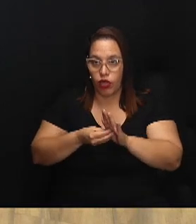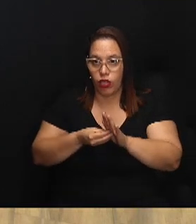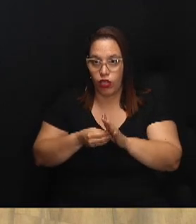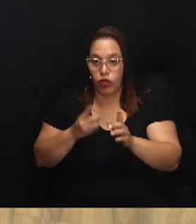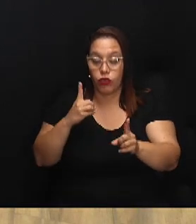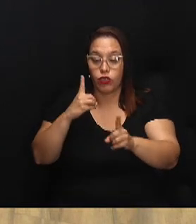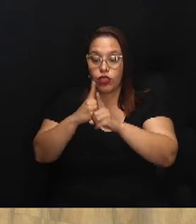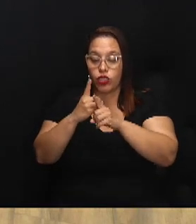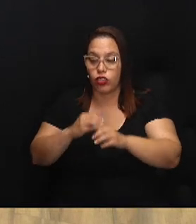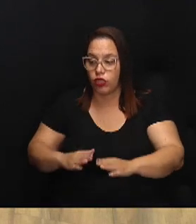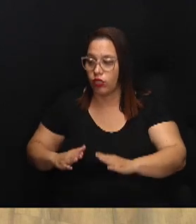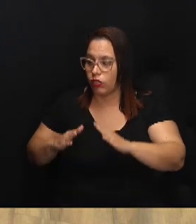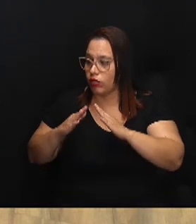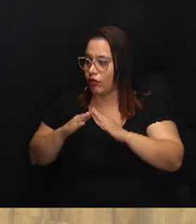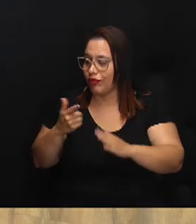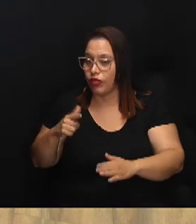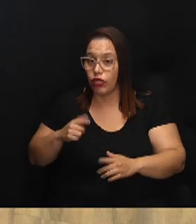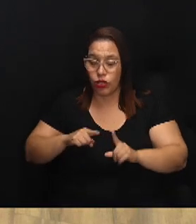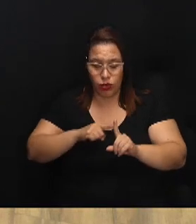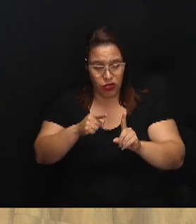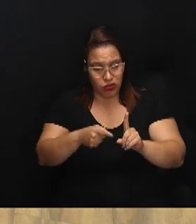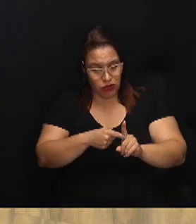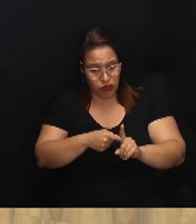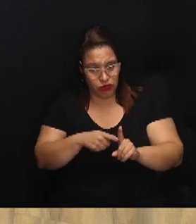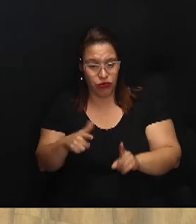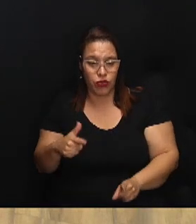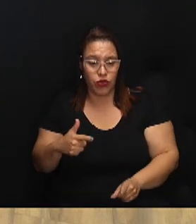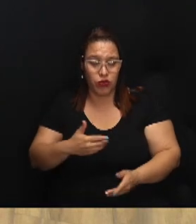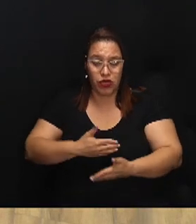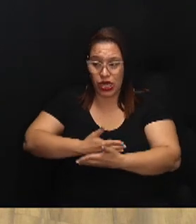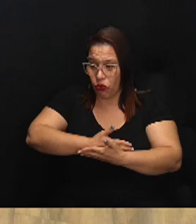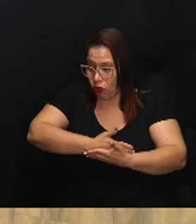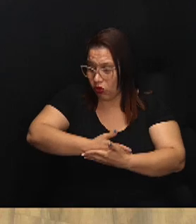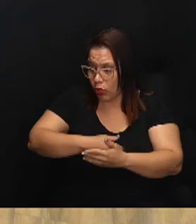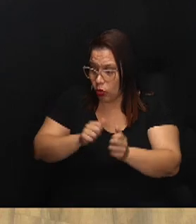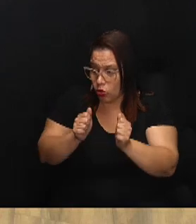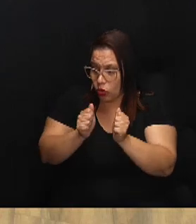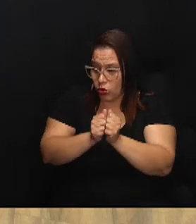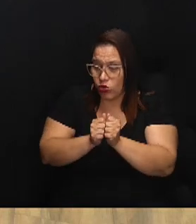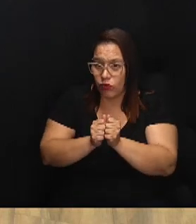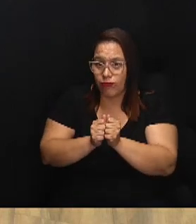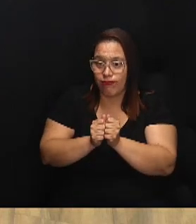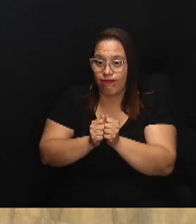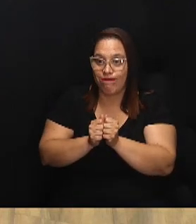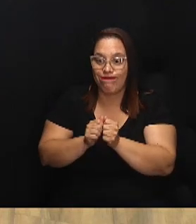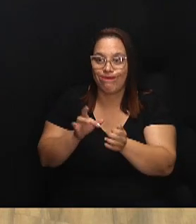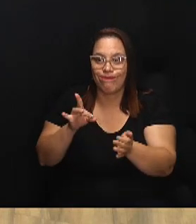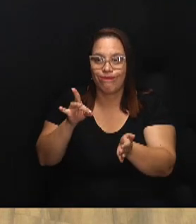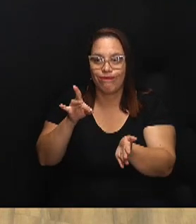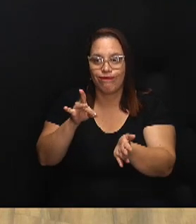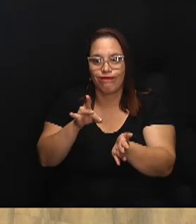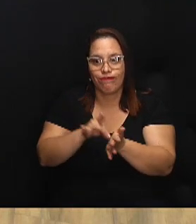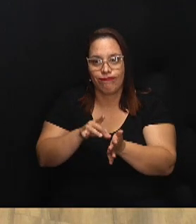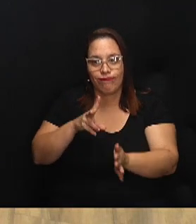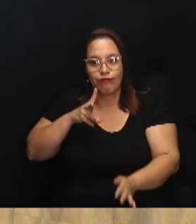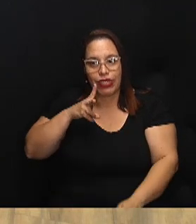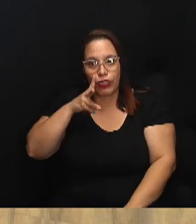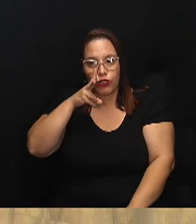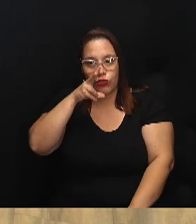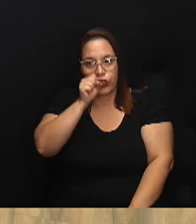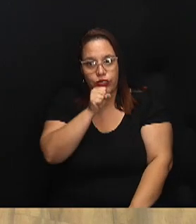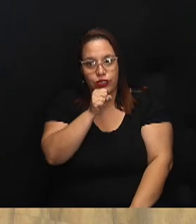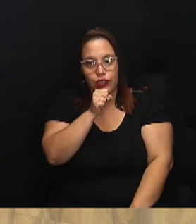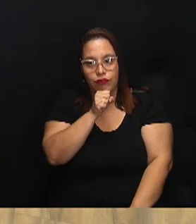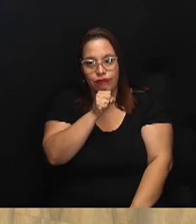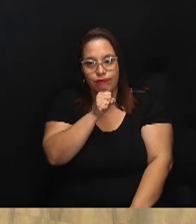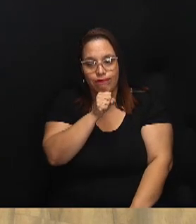em casa e você não tem a barriga, mas não tem também seu filho, é quando a realidade chega mais forte. E